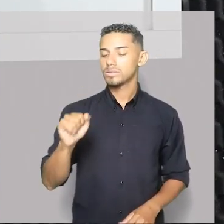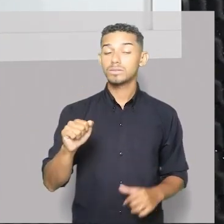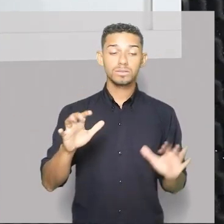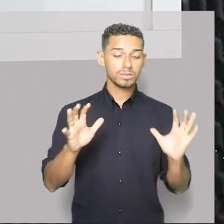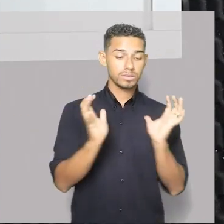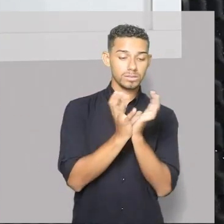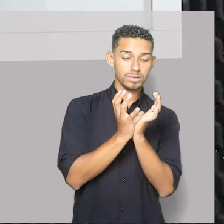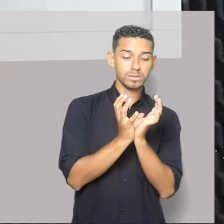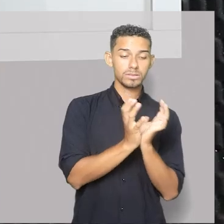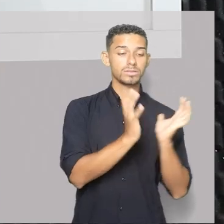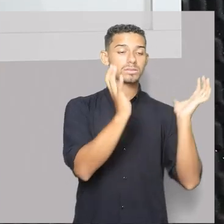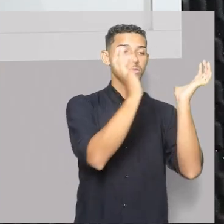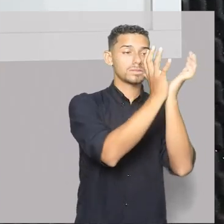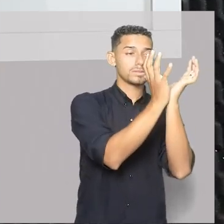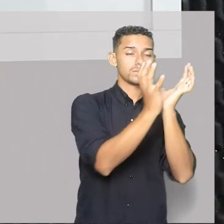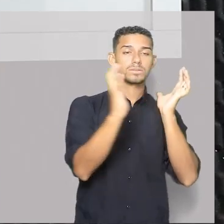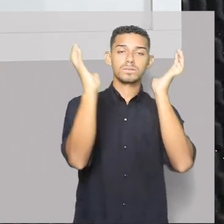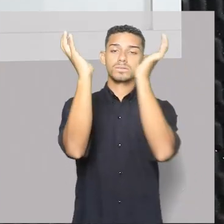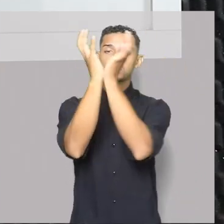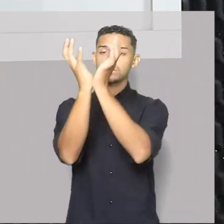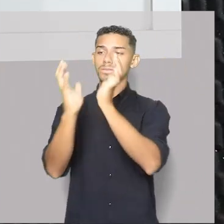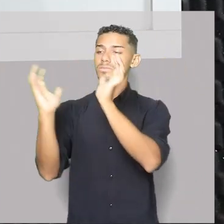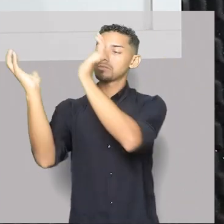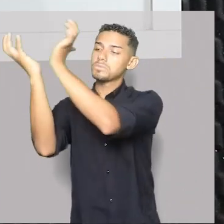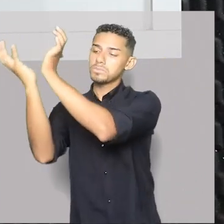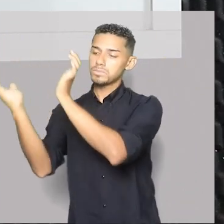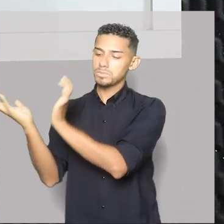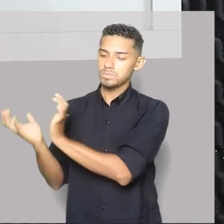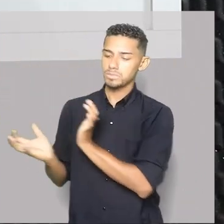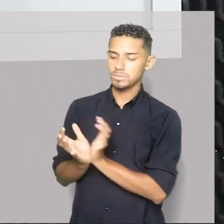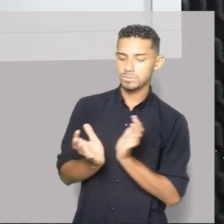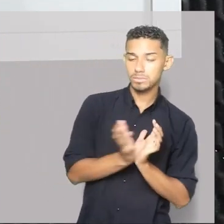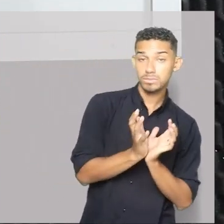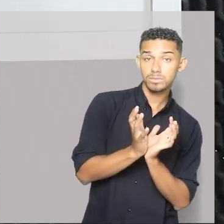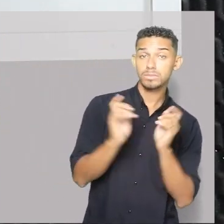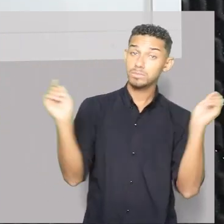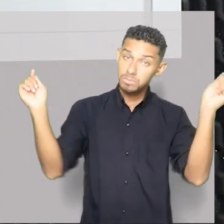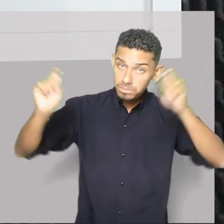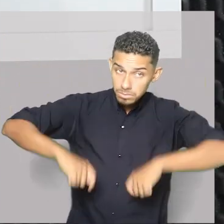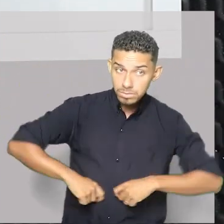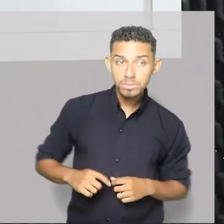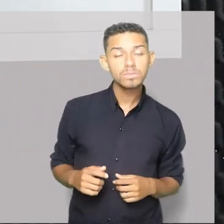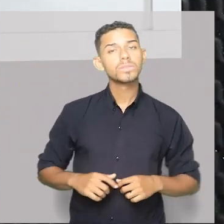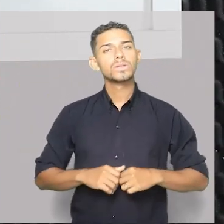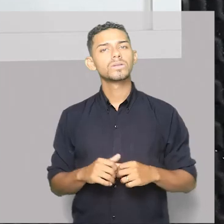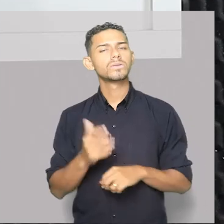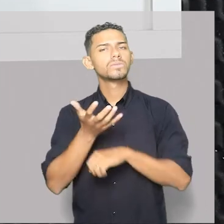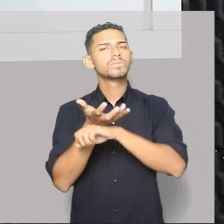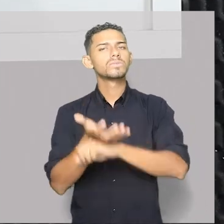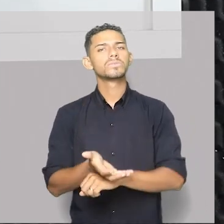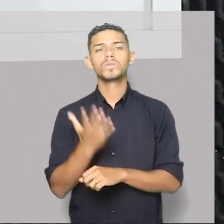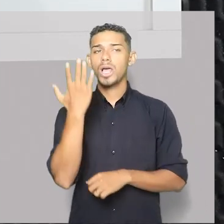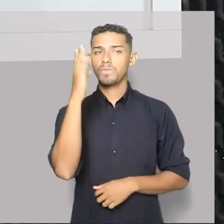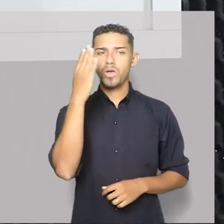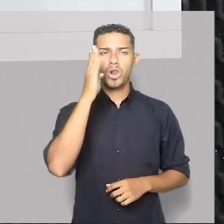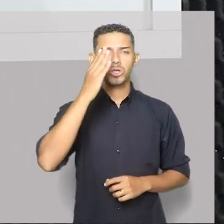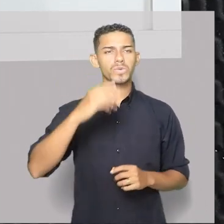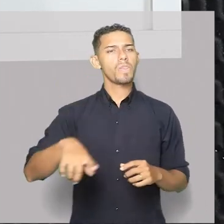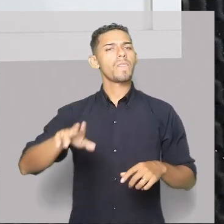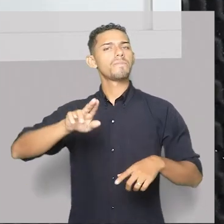pode montar alguns grupos, tá certo? Esses grupos na biologia a gente vai chamar também